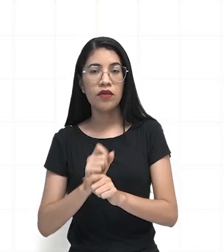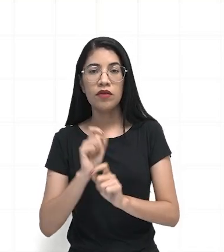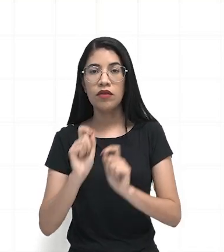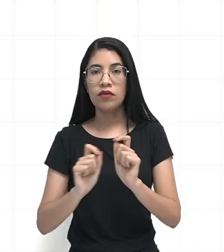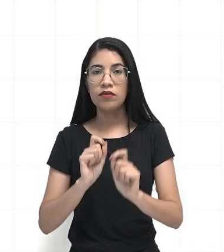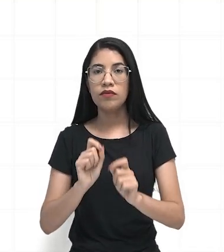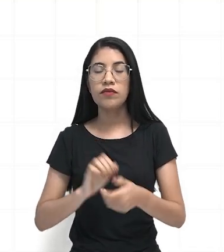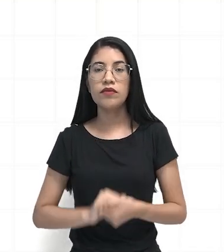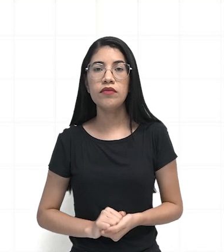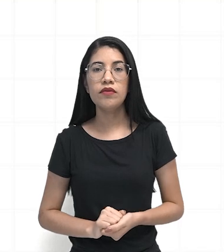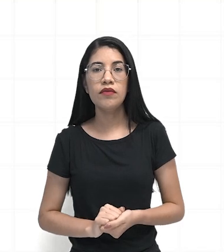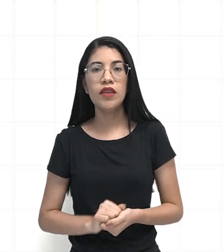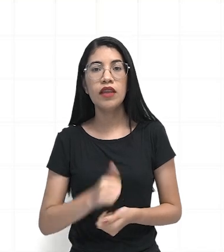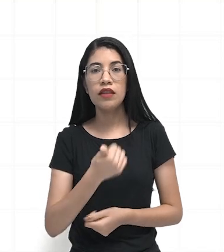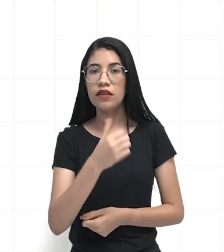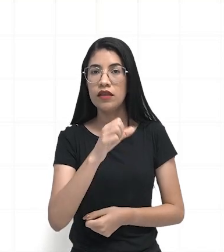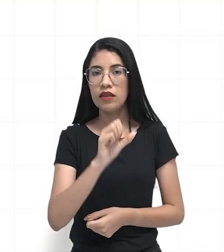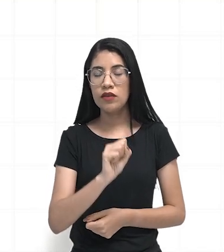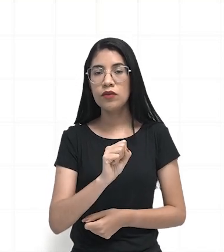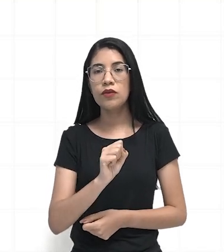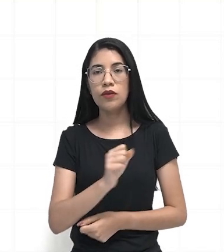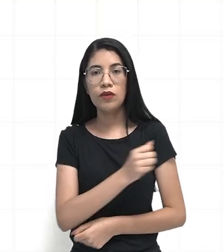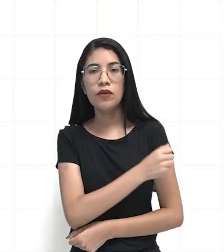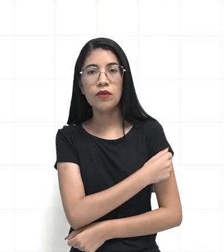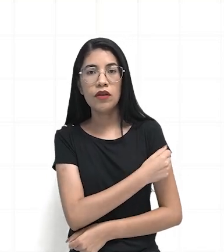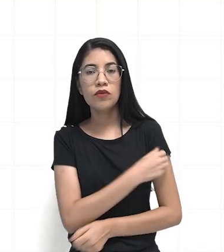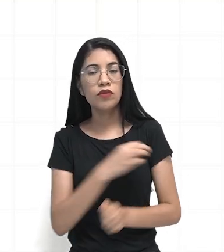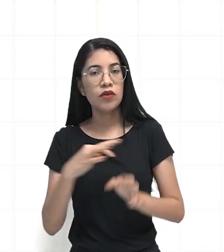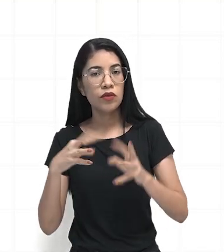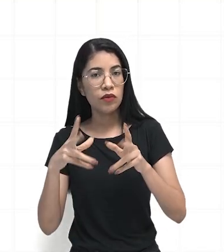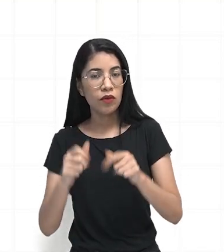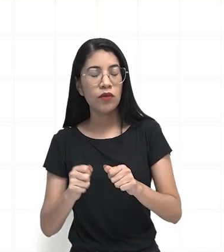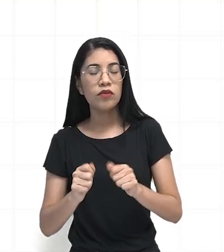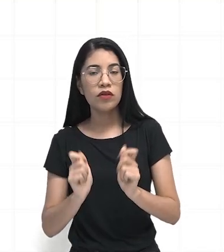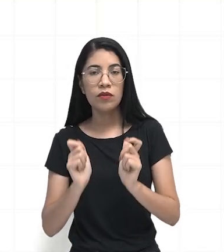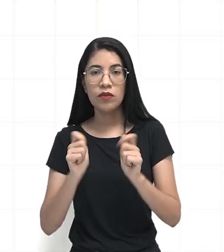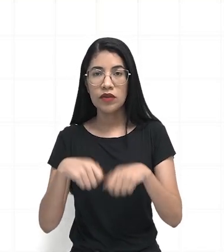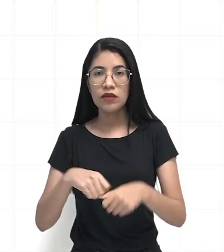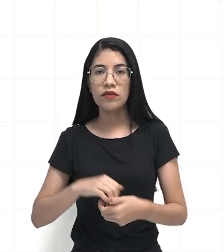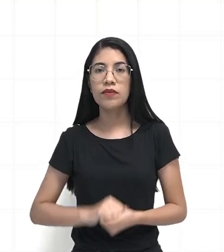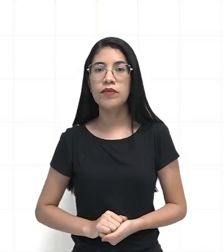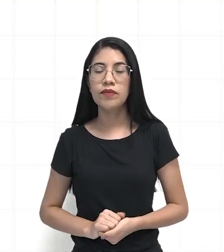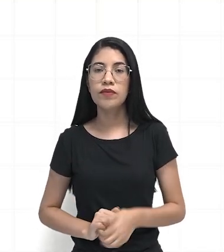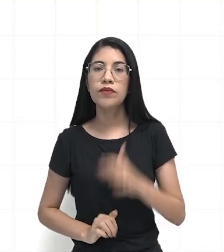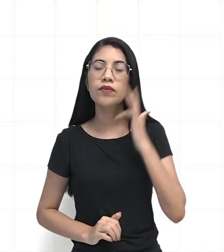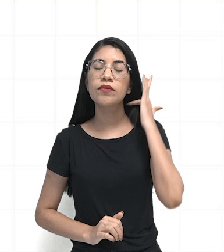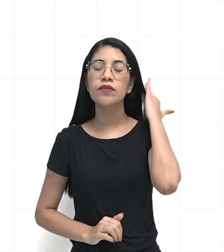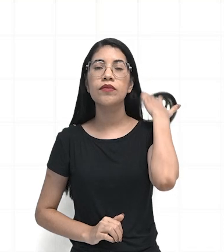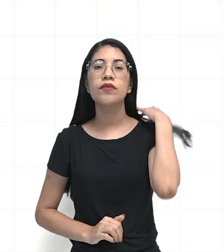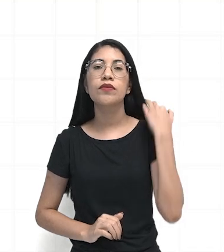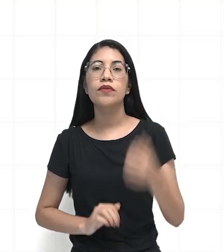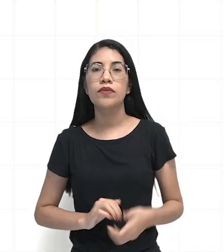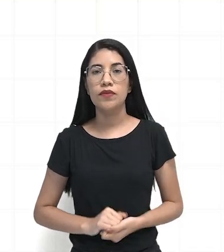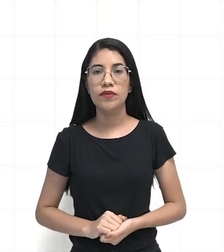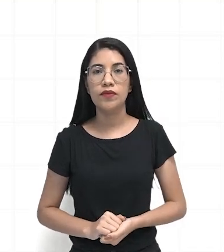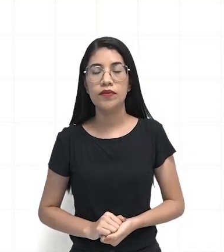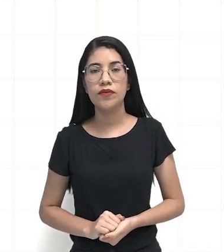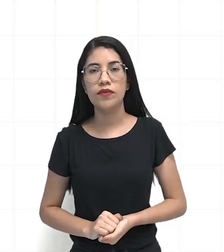são quantos? 18. São todos os casos, tá? Todas as